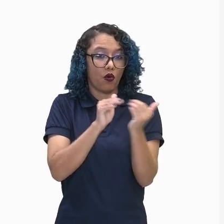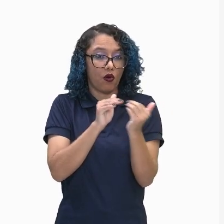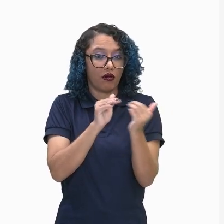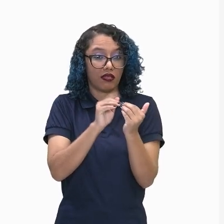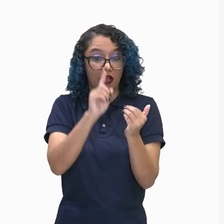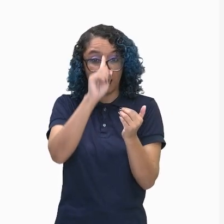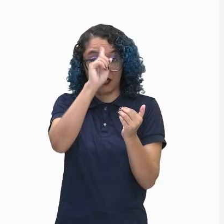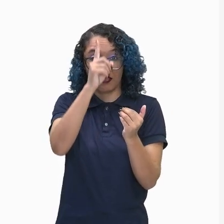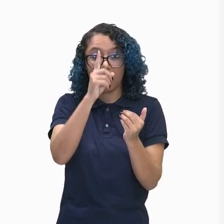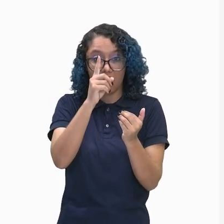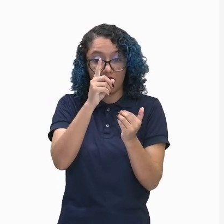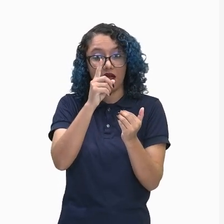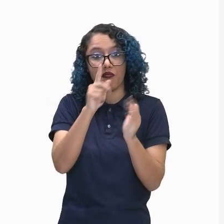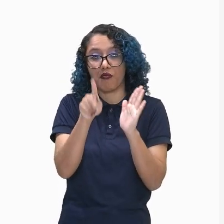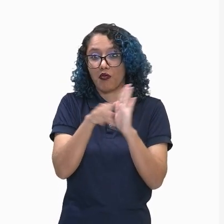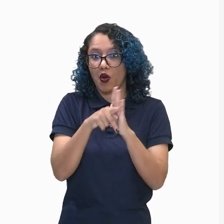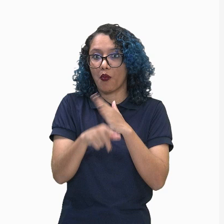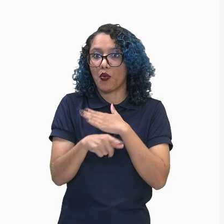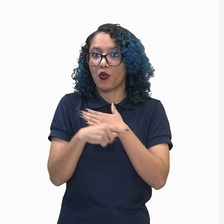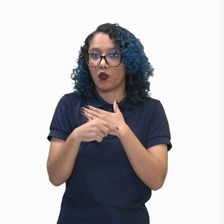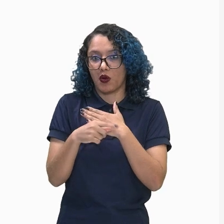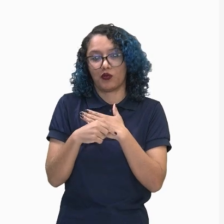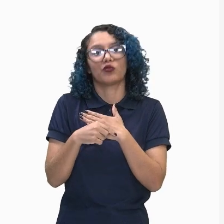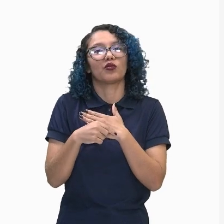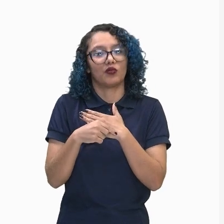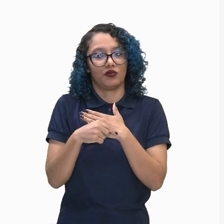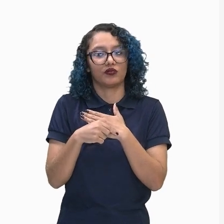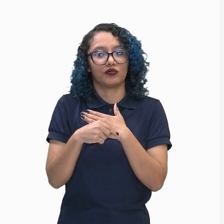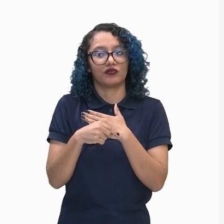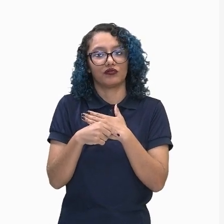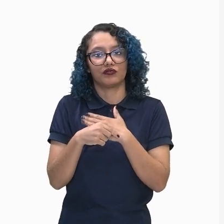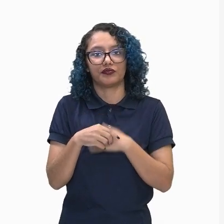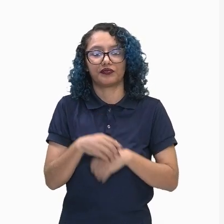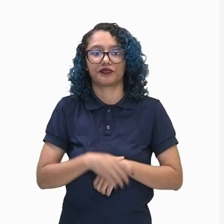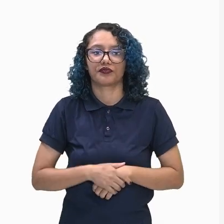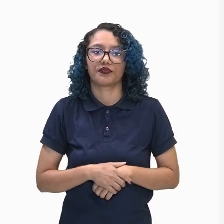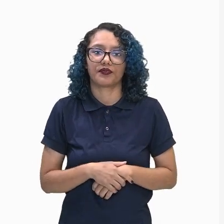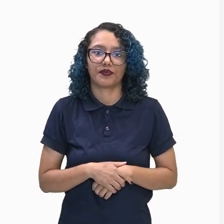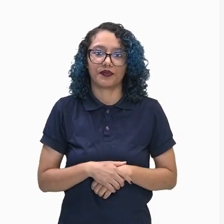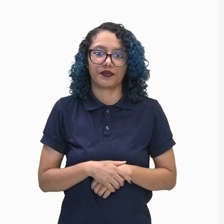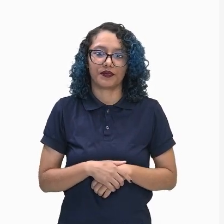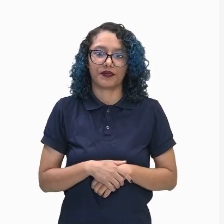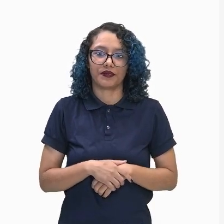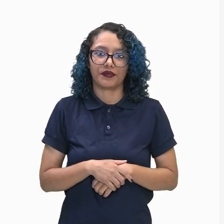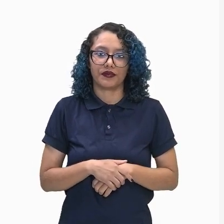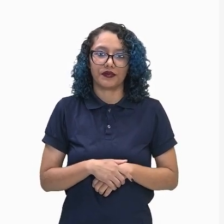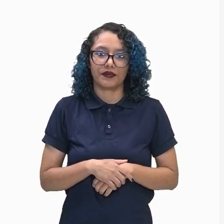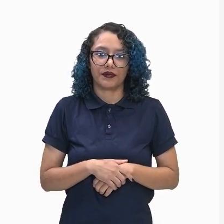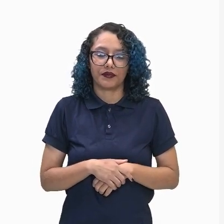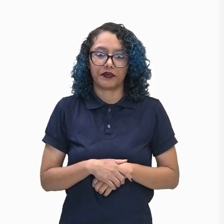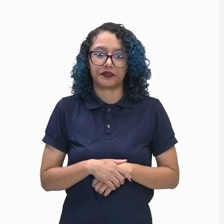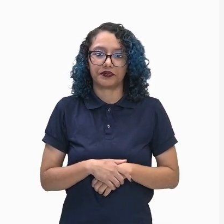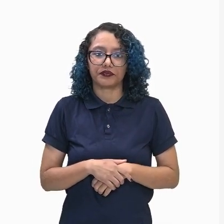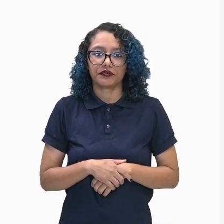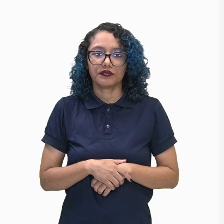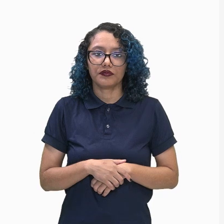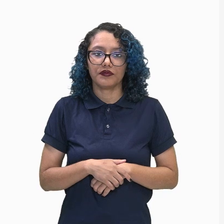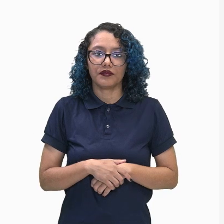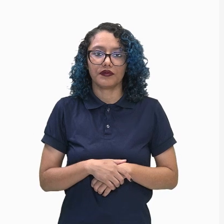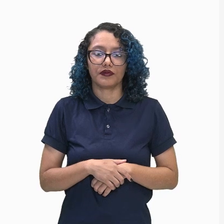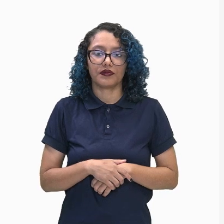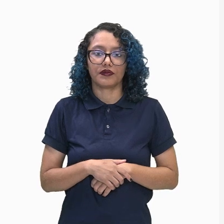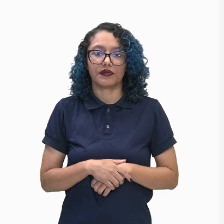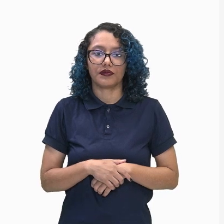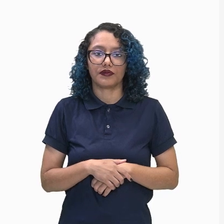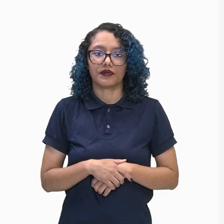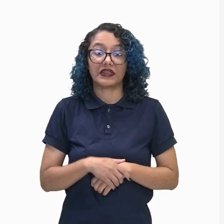determinada tese, ideia ou opinião. Quando se diz que o artigo de opinião é